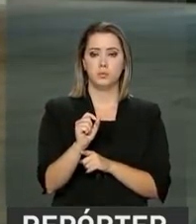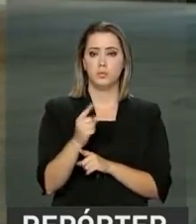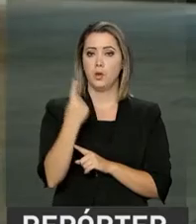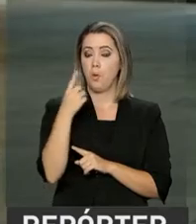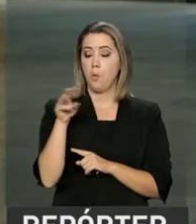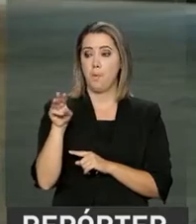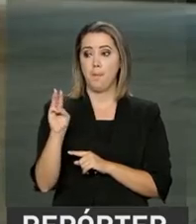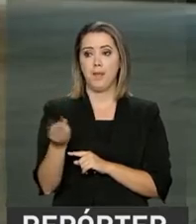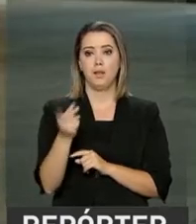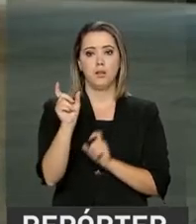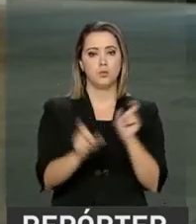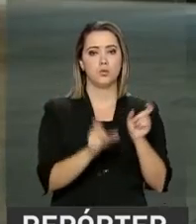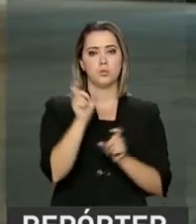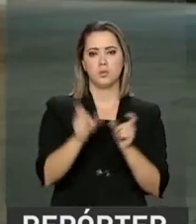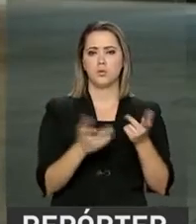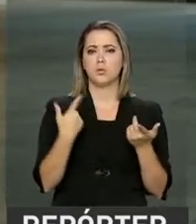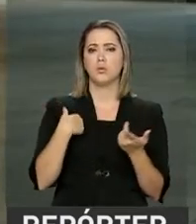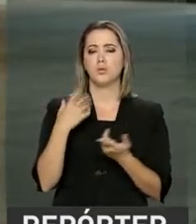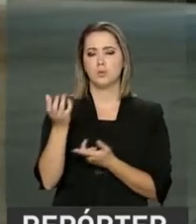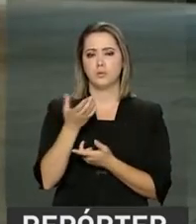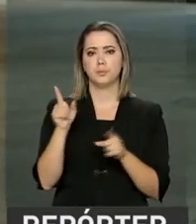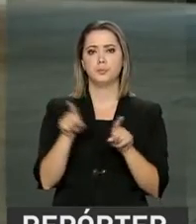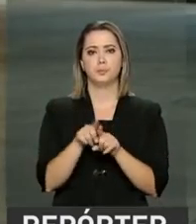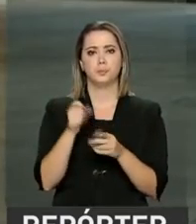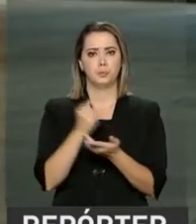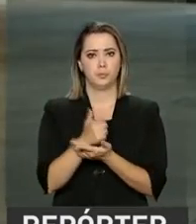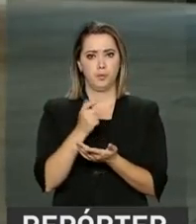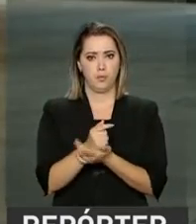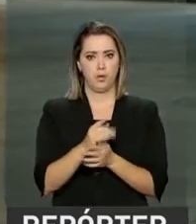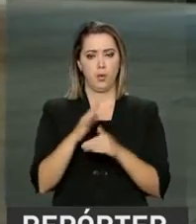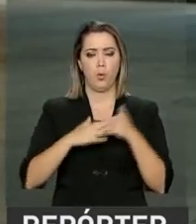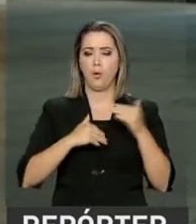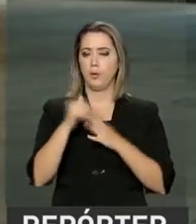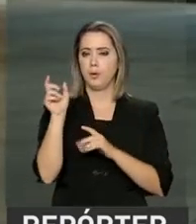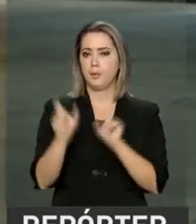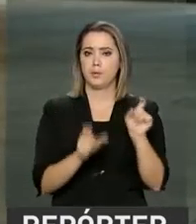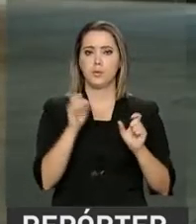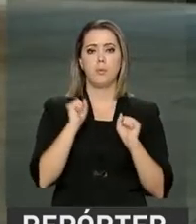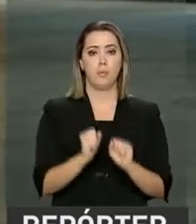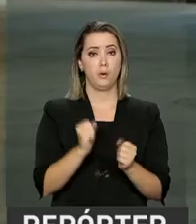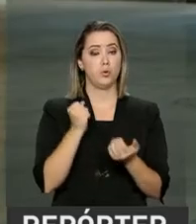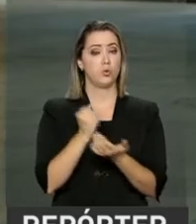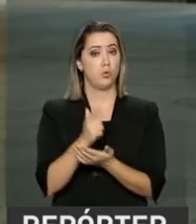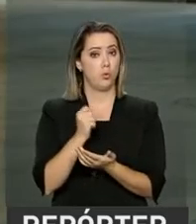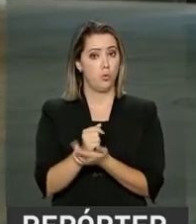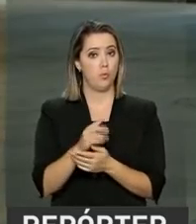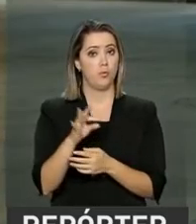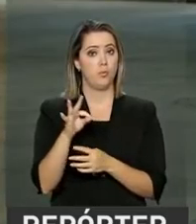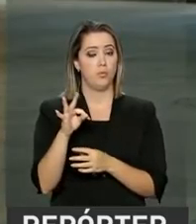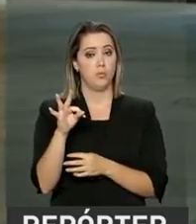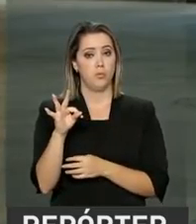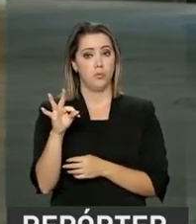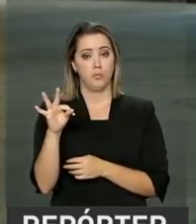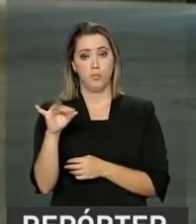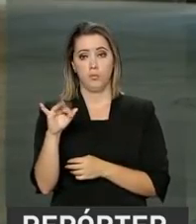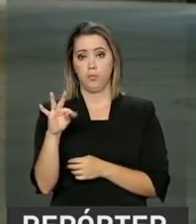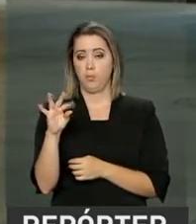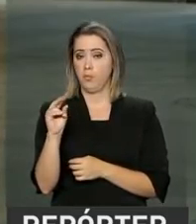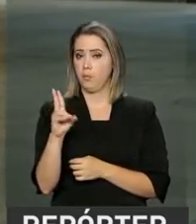1 milhão e 300 mil investidores. Qualquer pessoa pode comprar os títulos do Tesouro Direto.